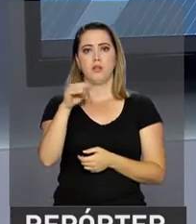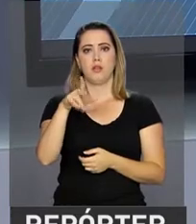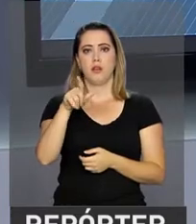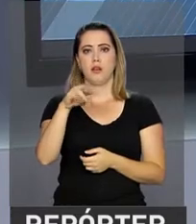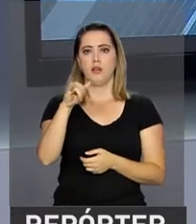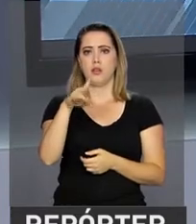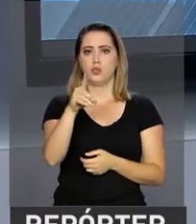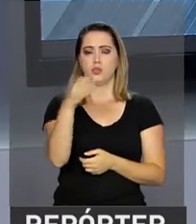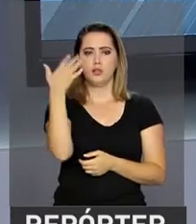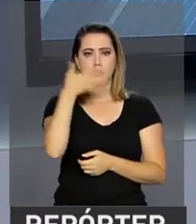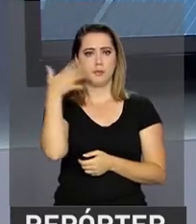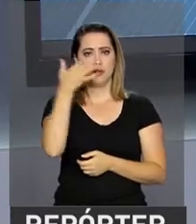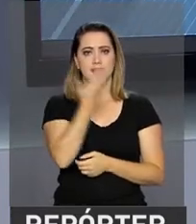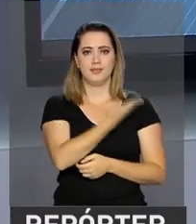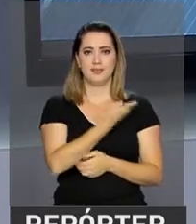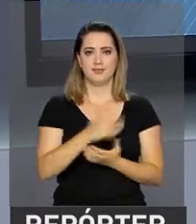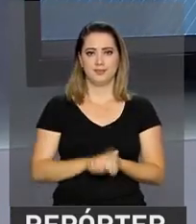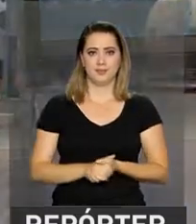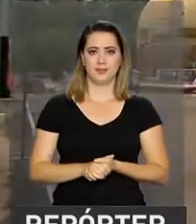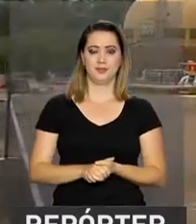Cleide Lopes explica para a gente.